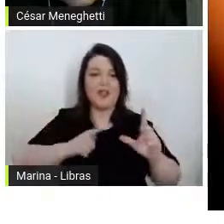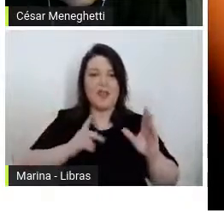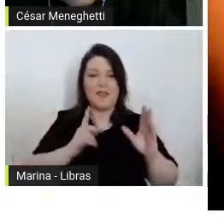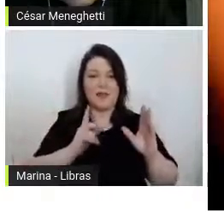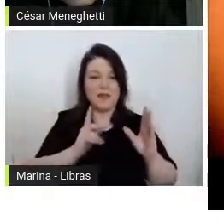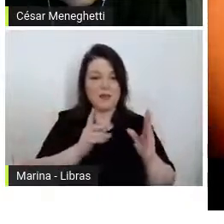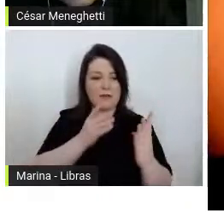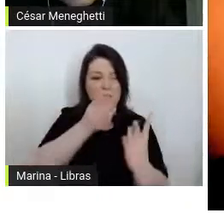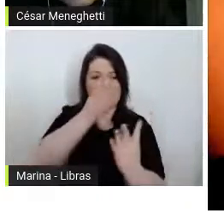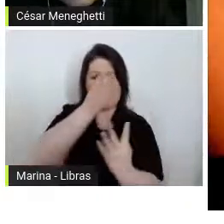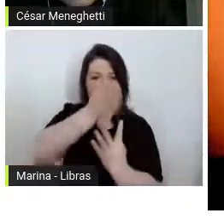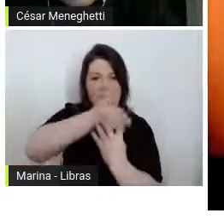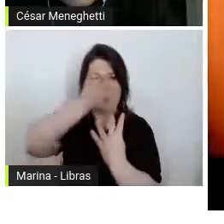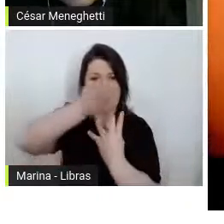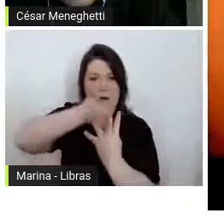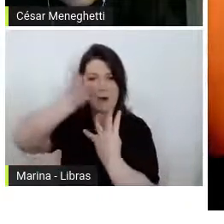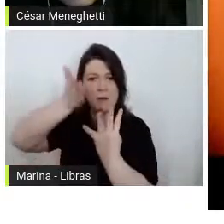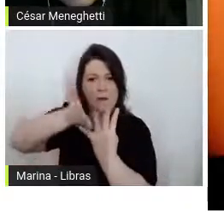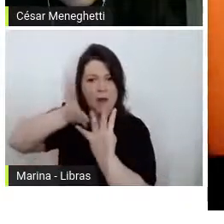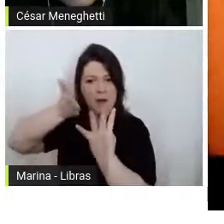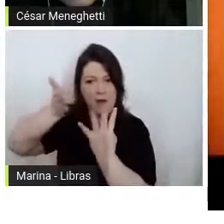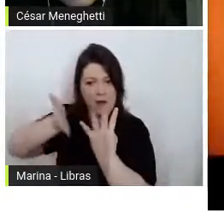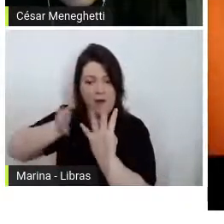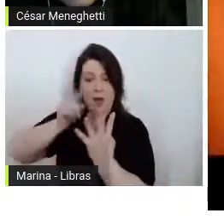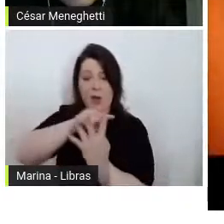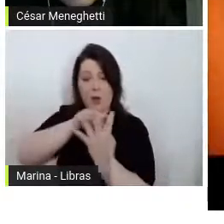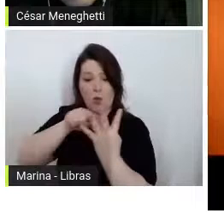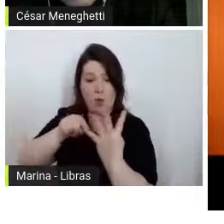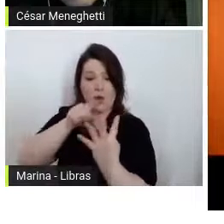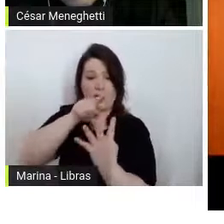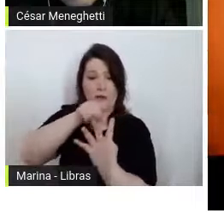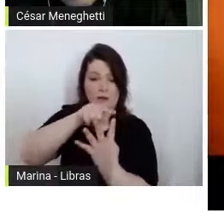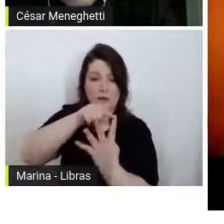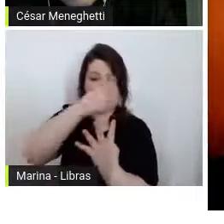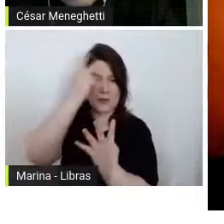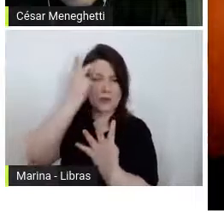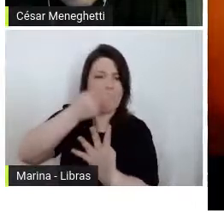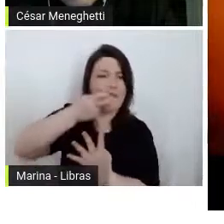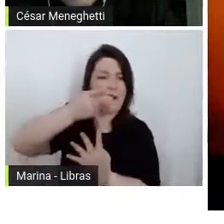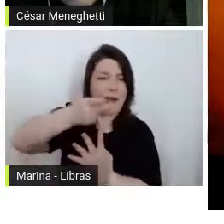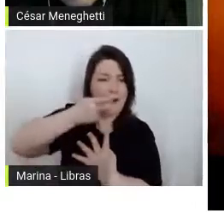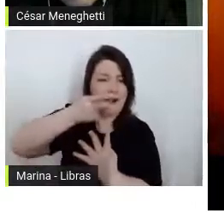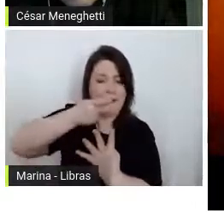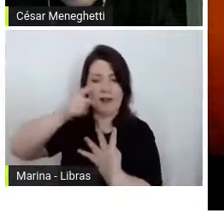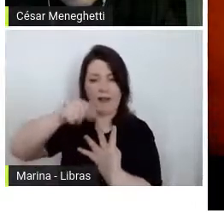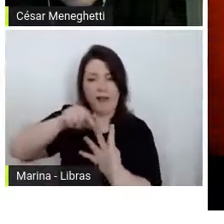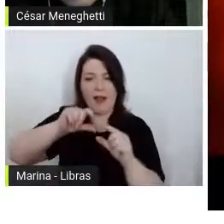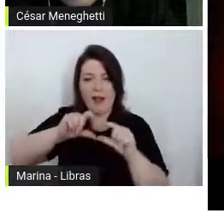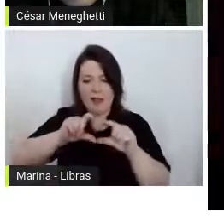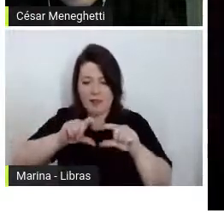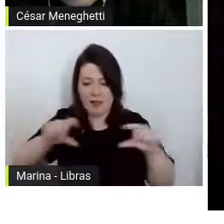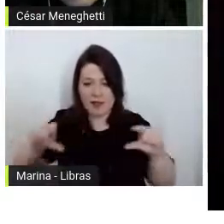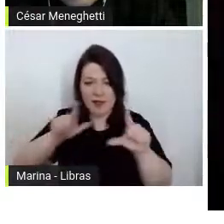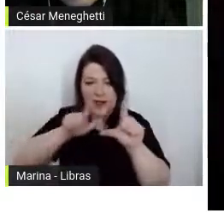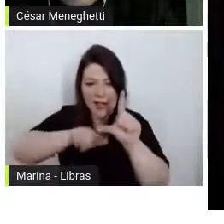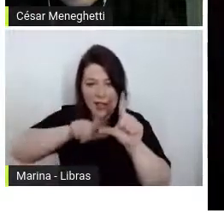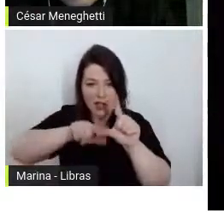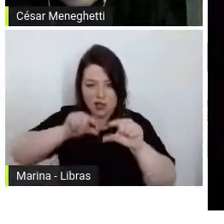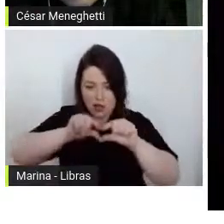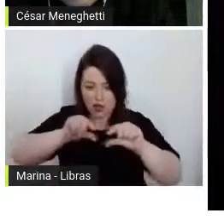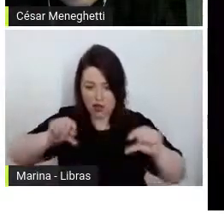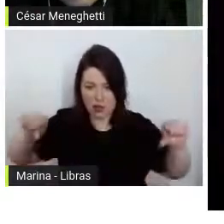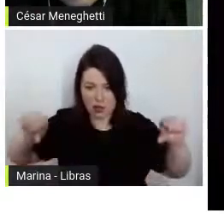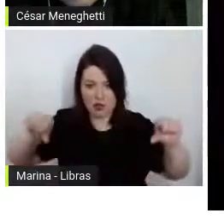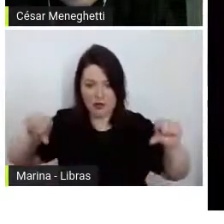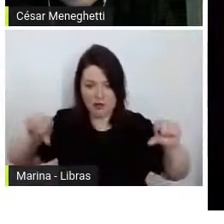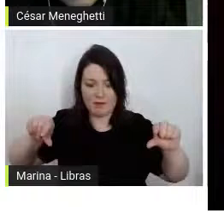quatro pessoas, né? Cada hora uma pessoa estava falando e a gente tinha uma legenda embaixo,